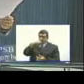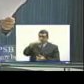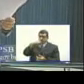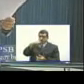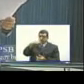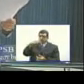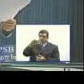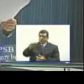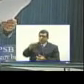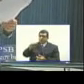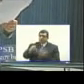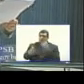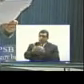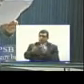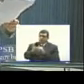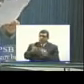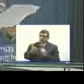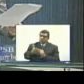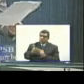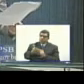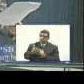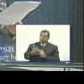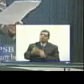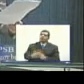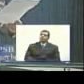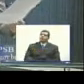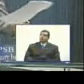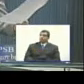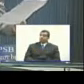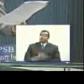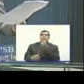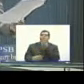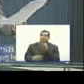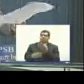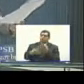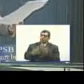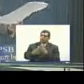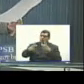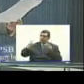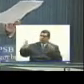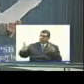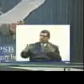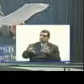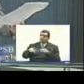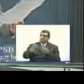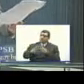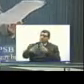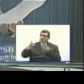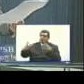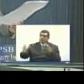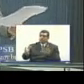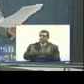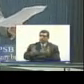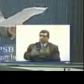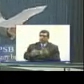6.968 contratados sobre Regime temporário a máquina do Estado cresce muito mas cresce muito